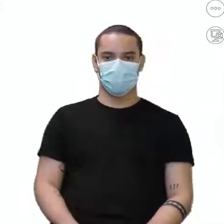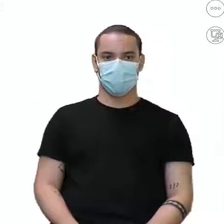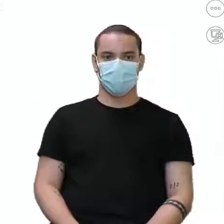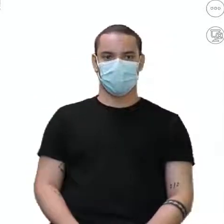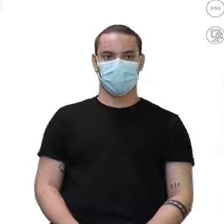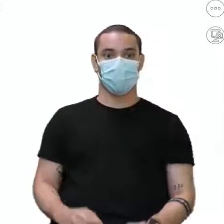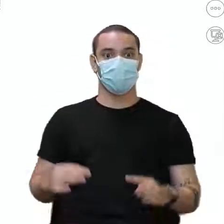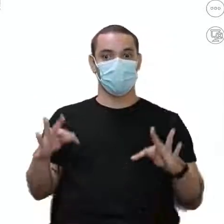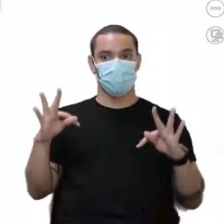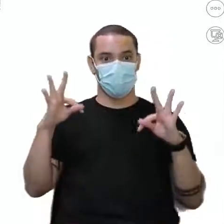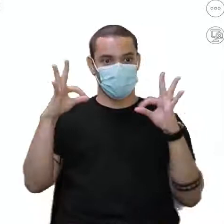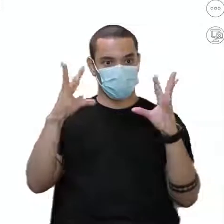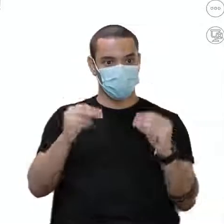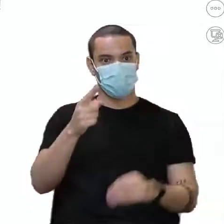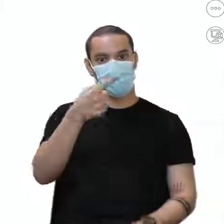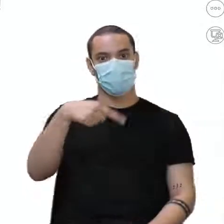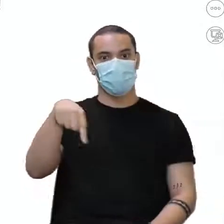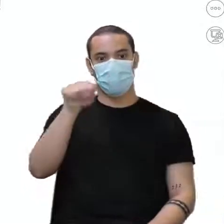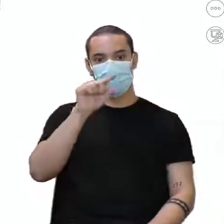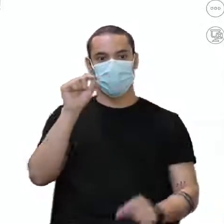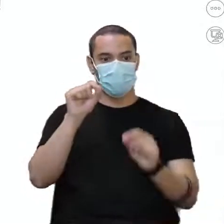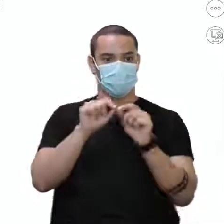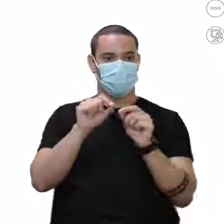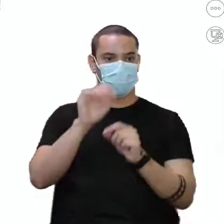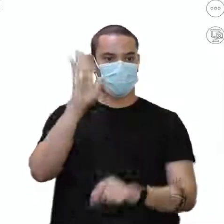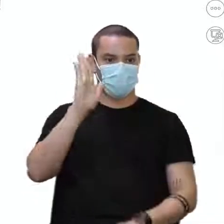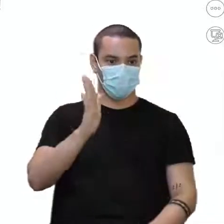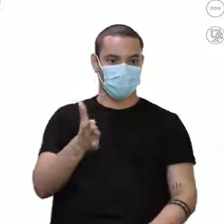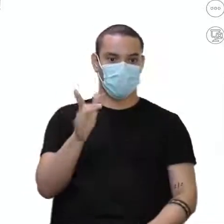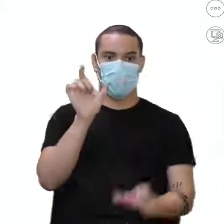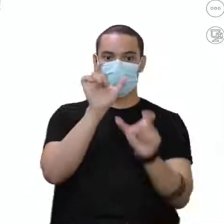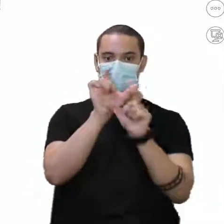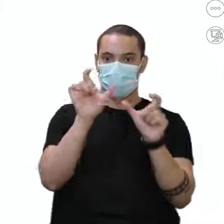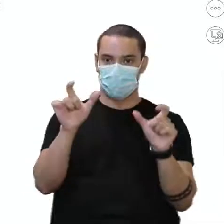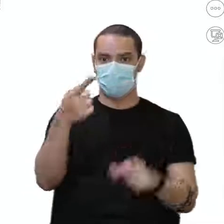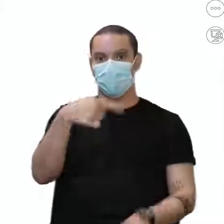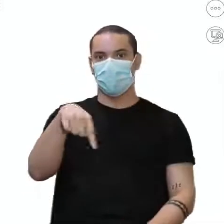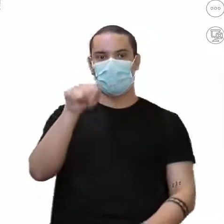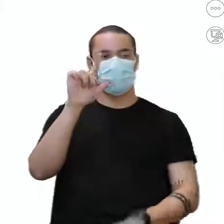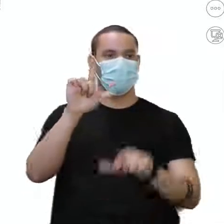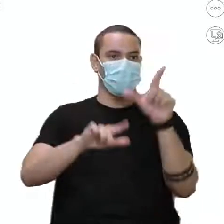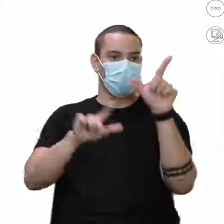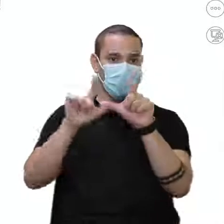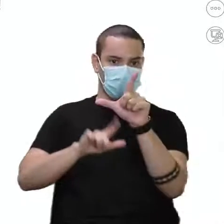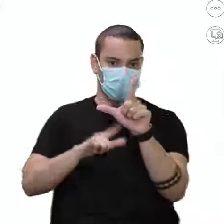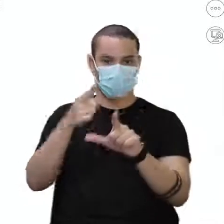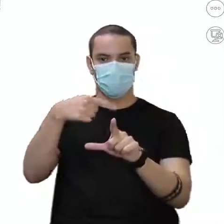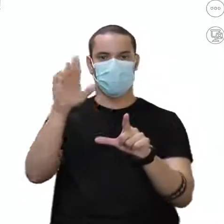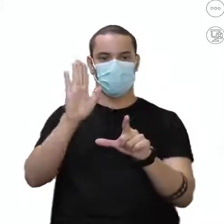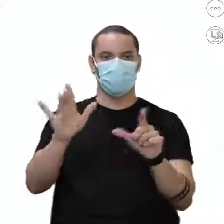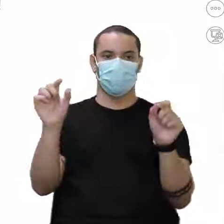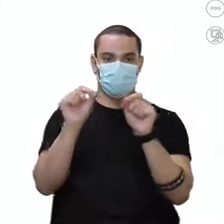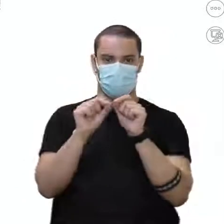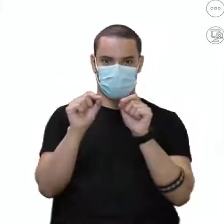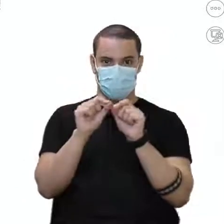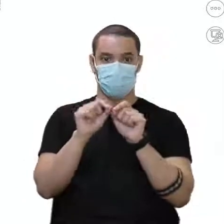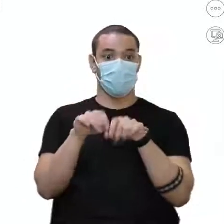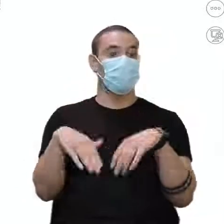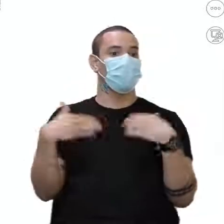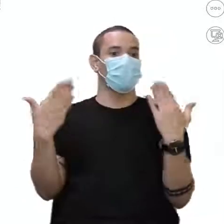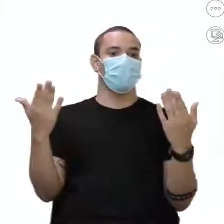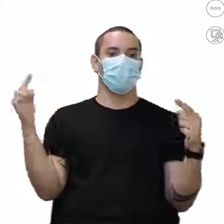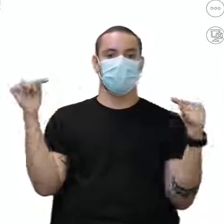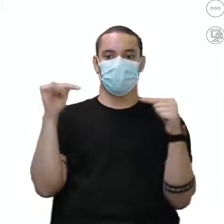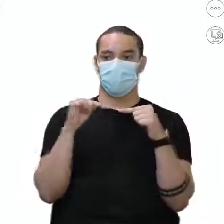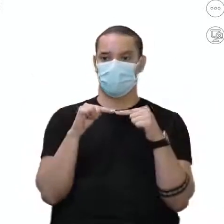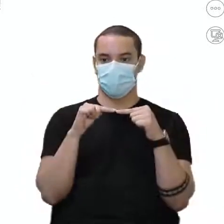De todas as que vocês viram aí, de todas as palavras que vocês, as letras, desculpa, que vocês viram aí, qual que